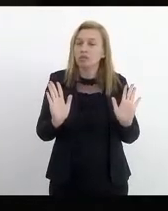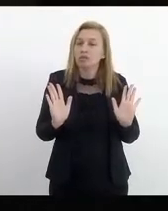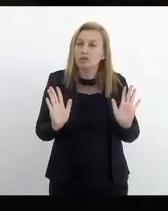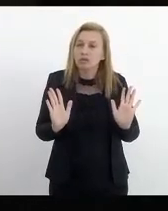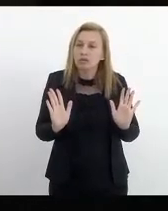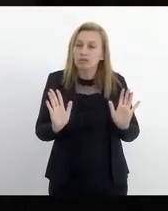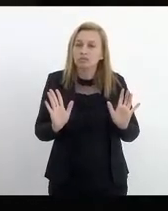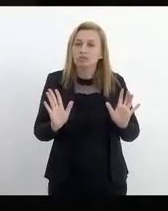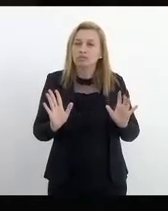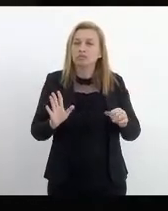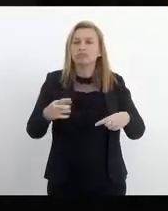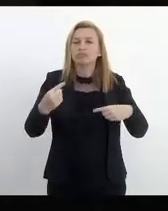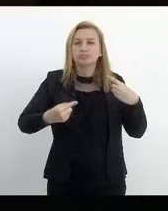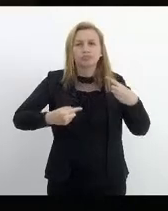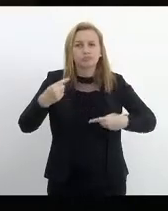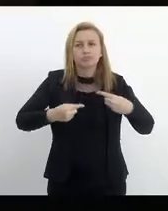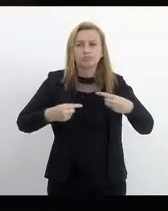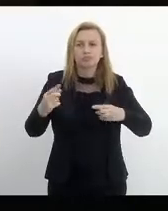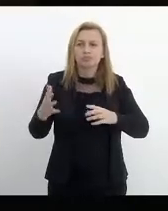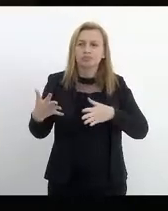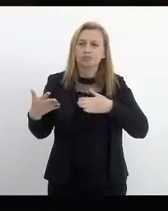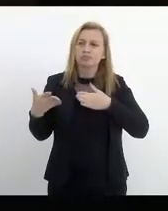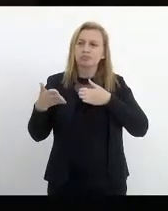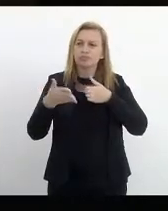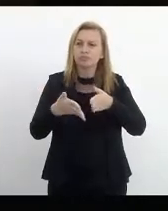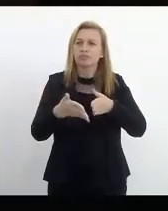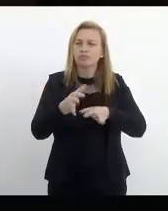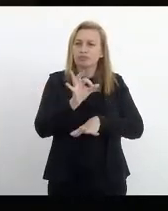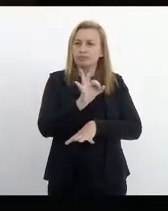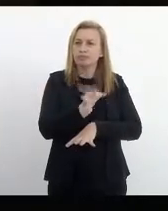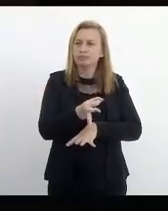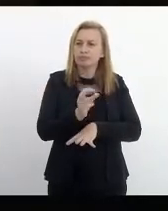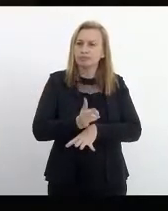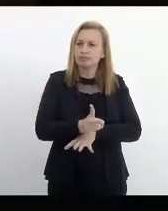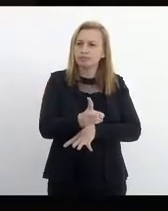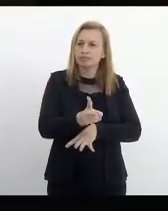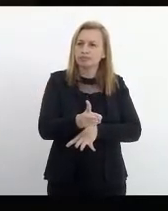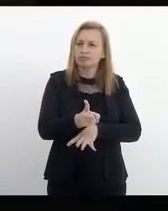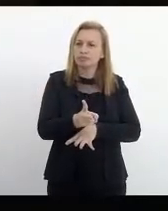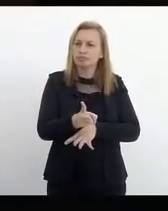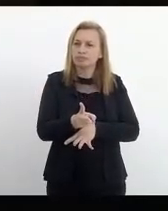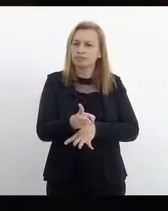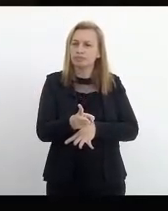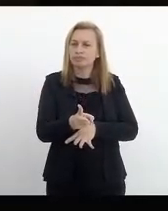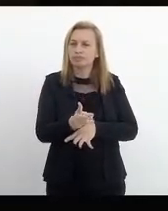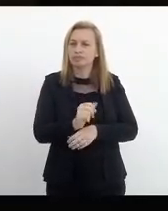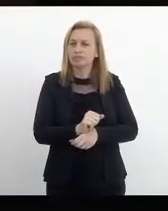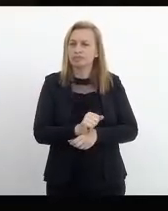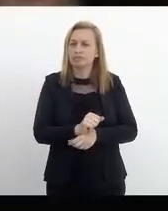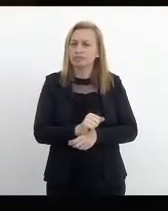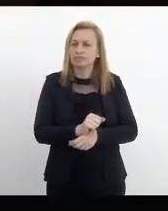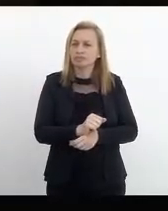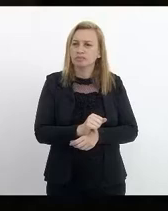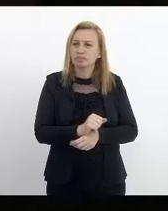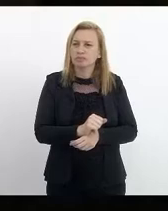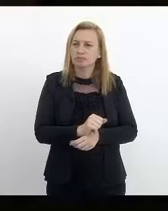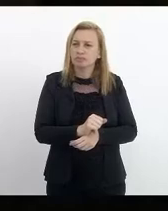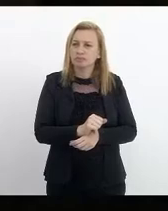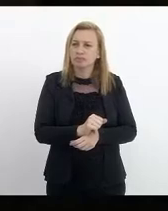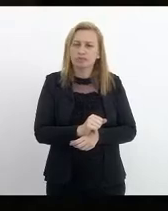viabilidade política voltada única e exclusivamente com fins eleitoreiros que tem como